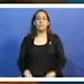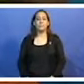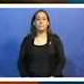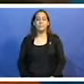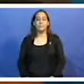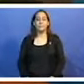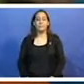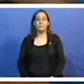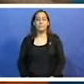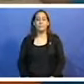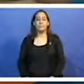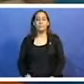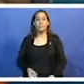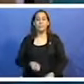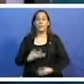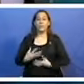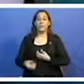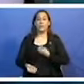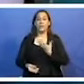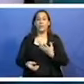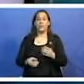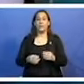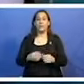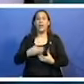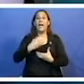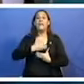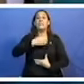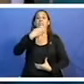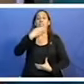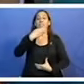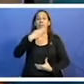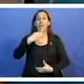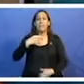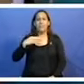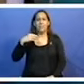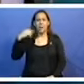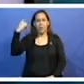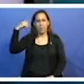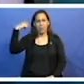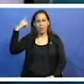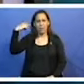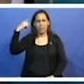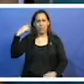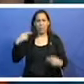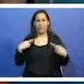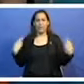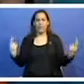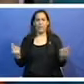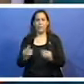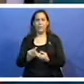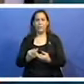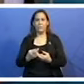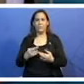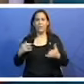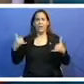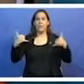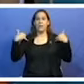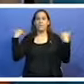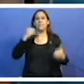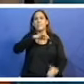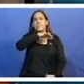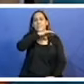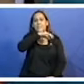lá? Segunda estrofe, comigo. Que girafa mais maluca reunir para festejar animal